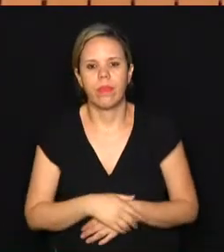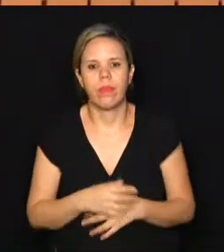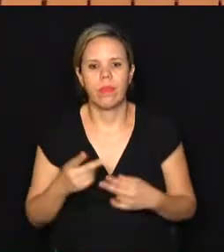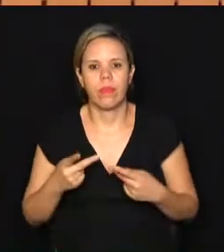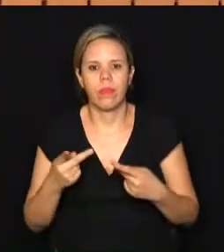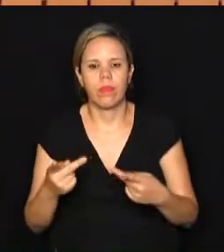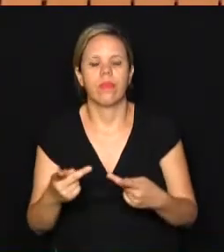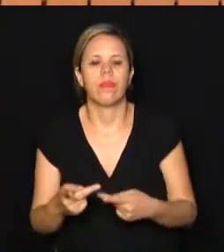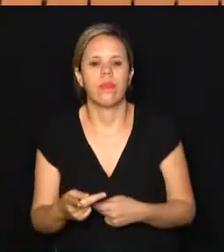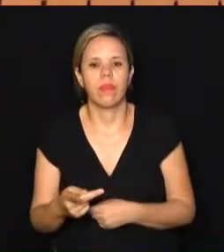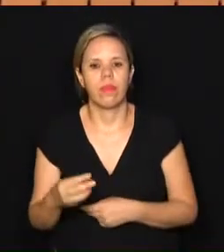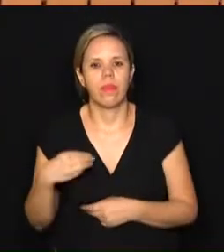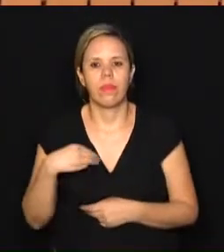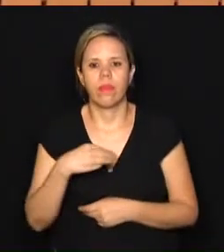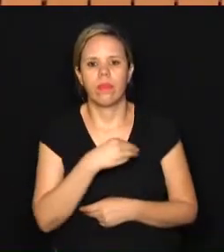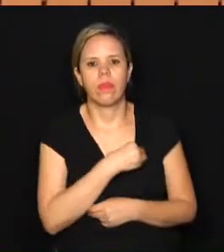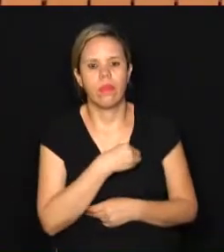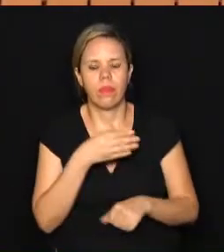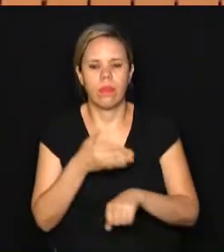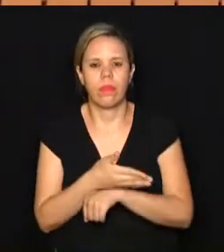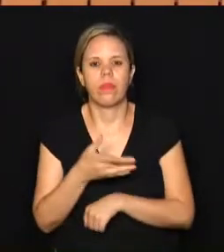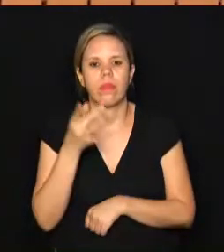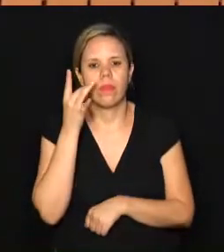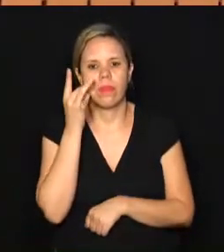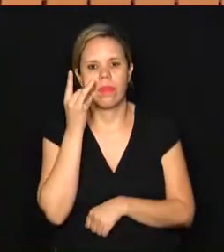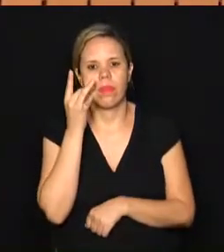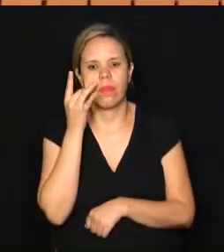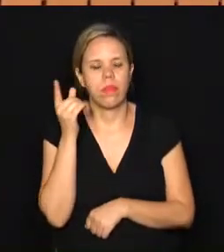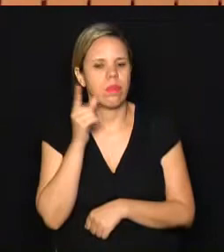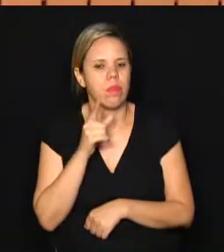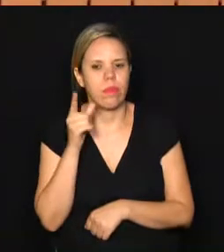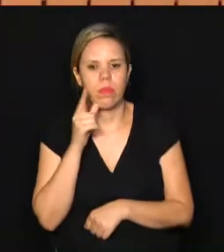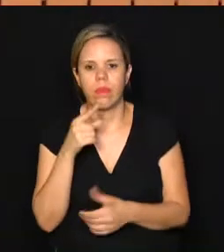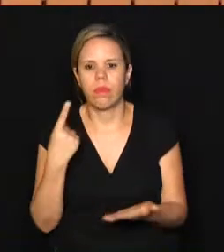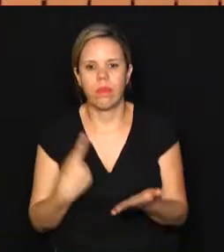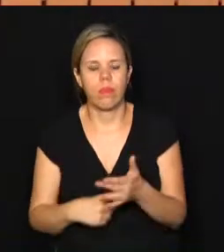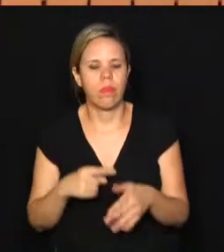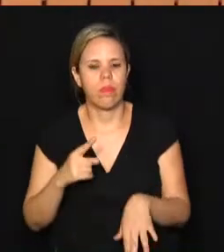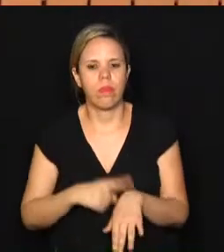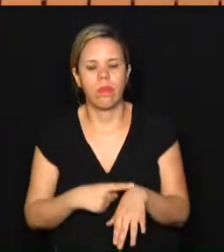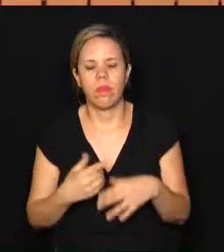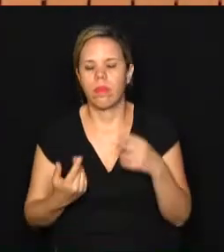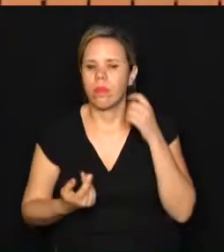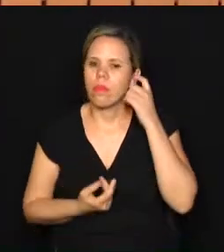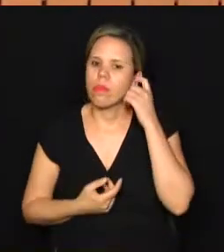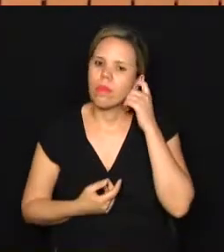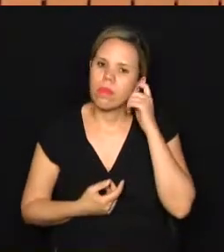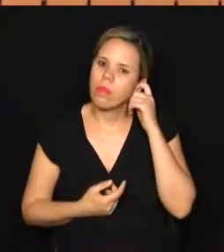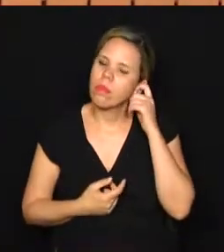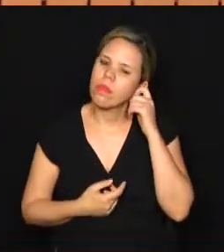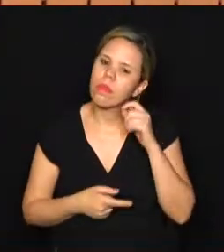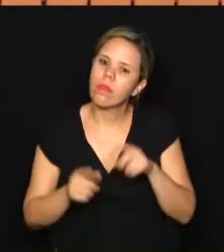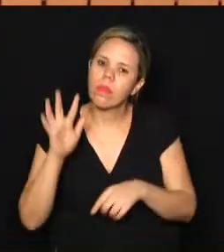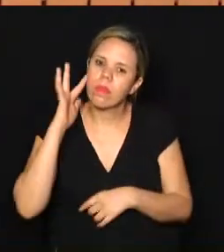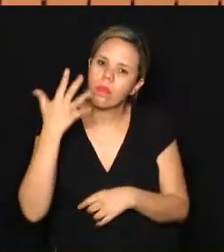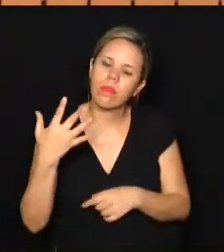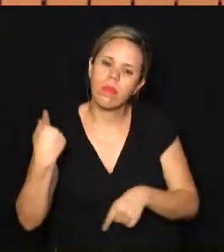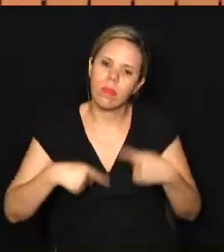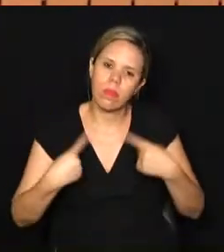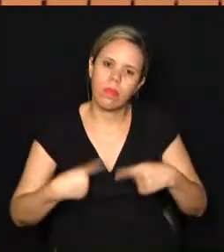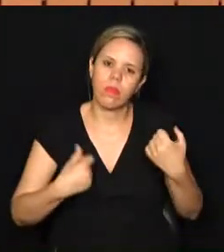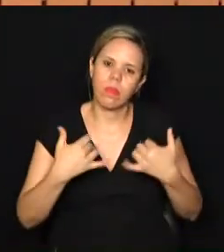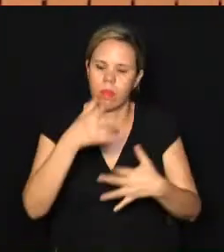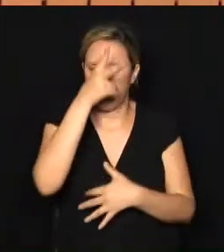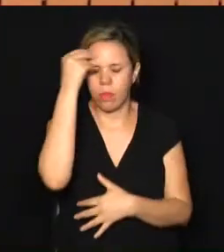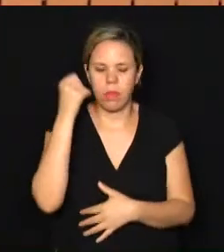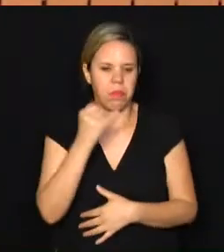convidamos o Ministério Público para estar presente, não conseguimos bater agenda nesse caso, mas então nós resolvemos fazer esse debate público mesmo